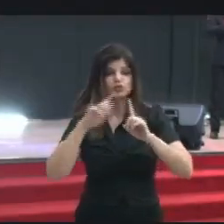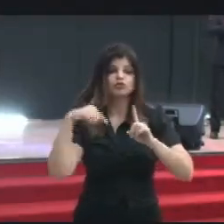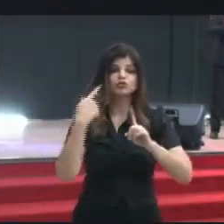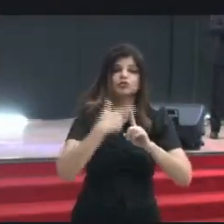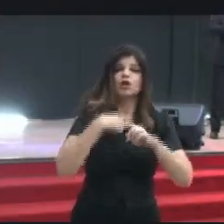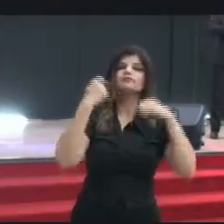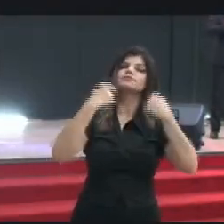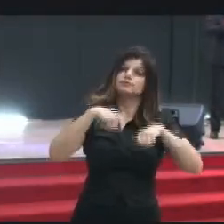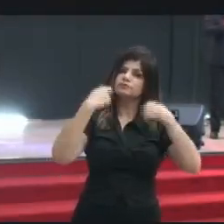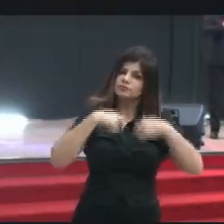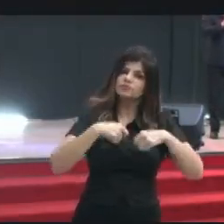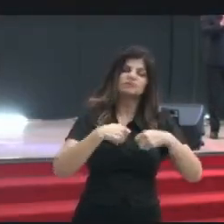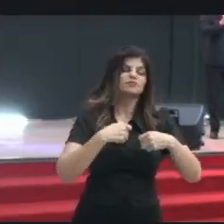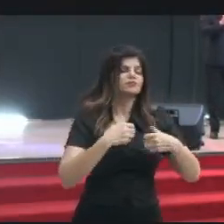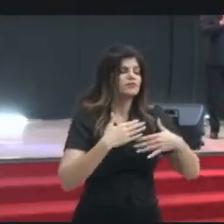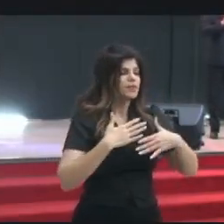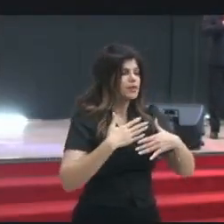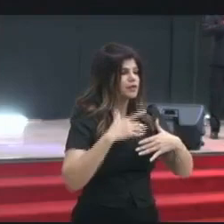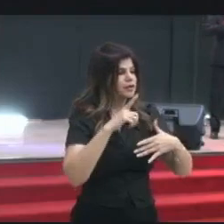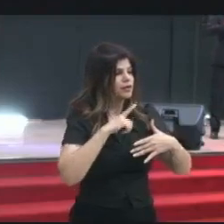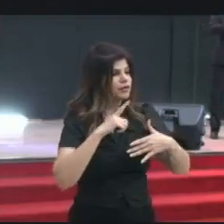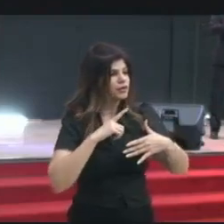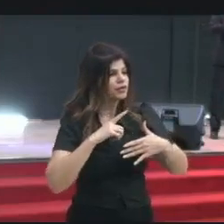que ter compaixão,